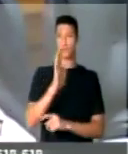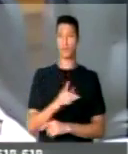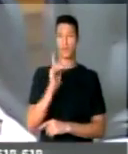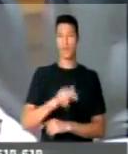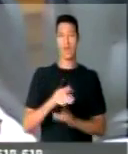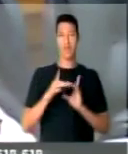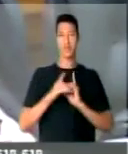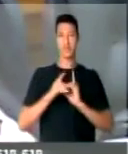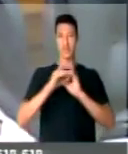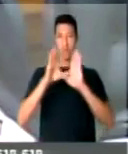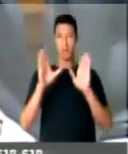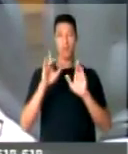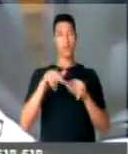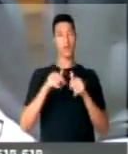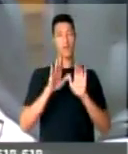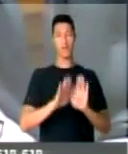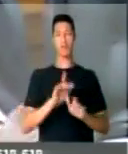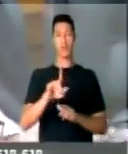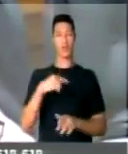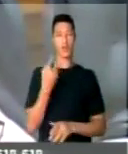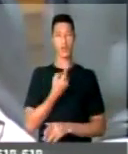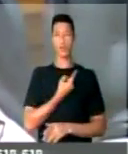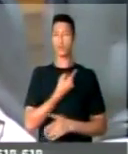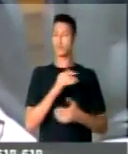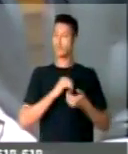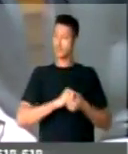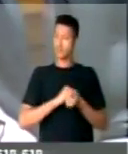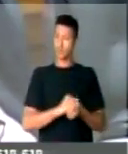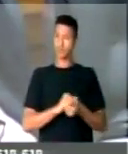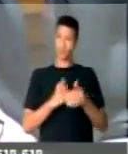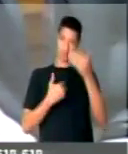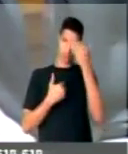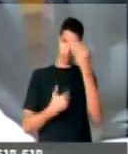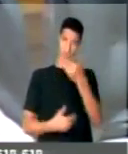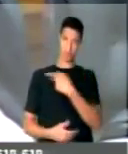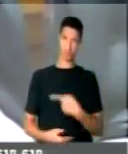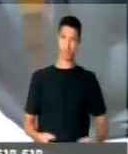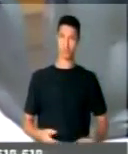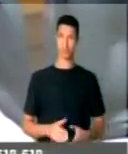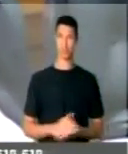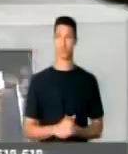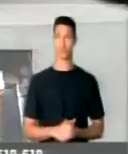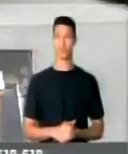a democracia. Fica aqui a nossa saudação. Obrigada, senhor presidente.